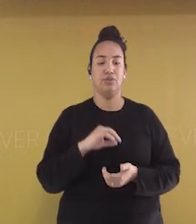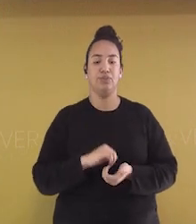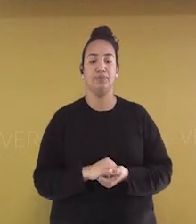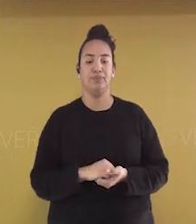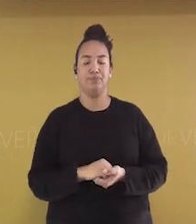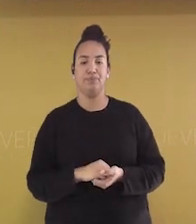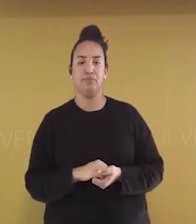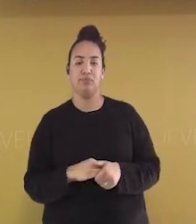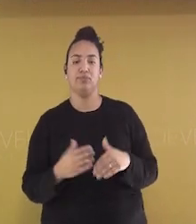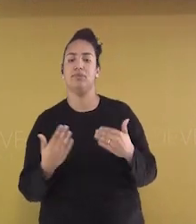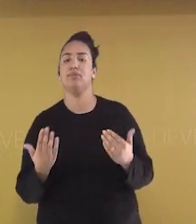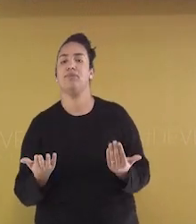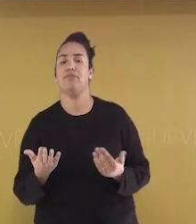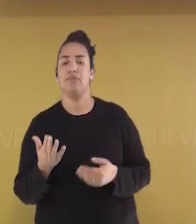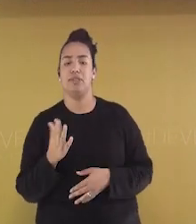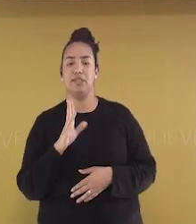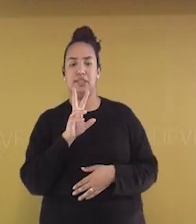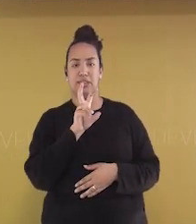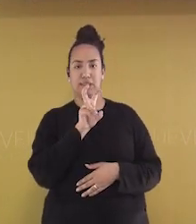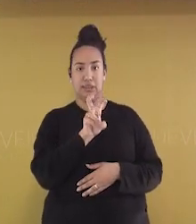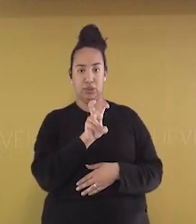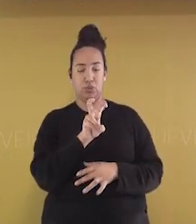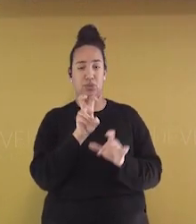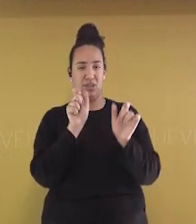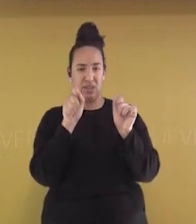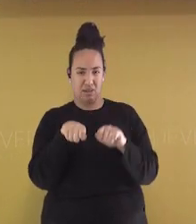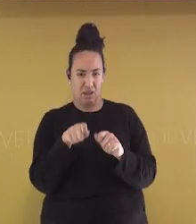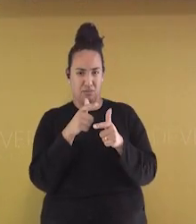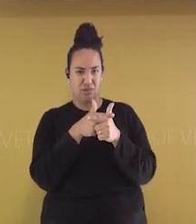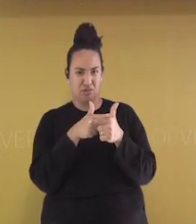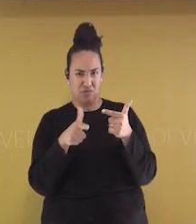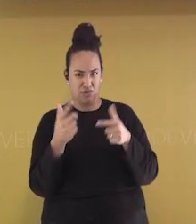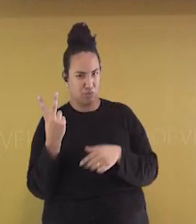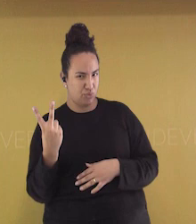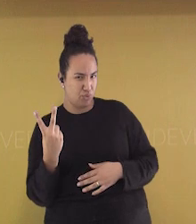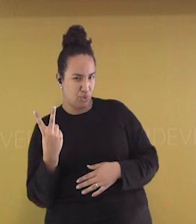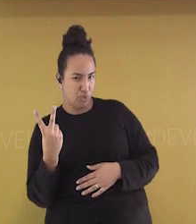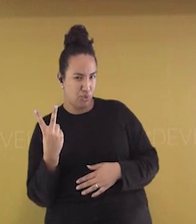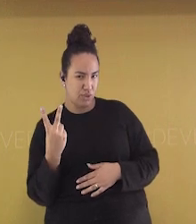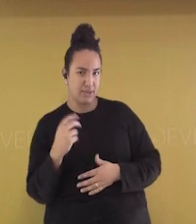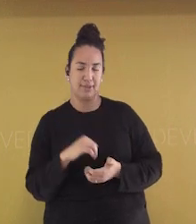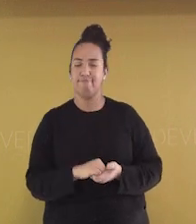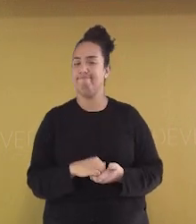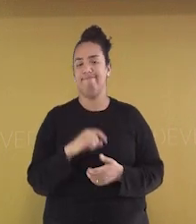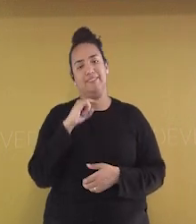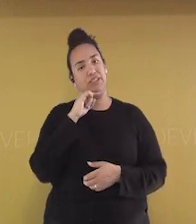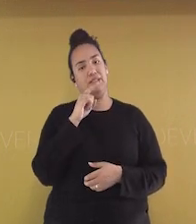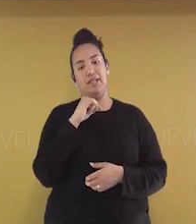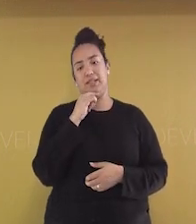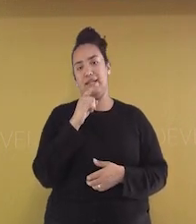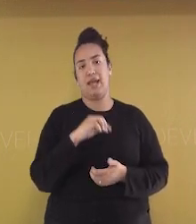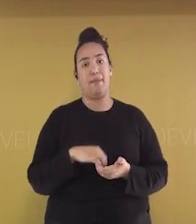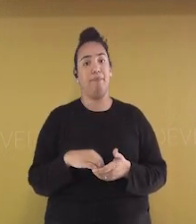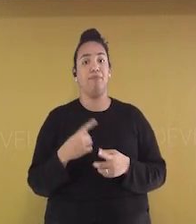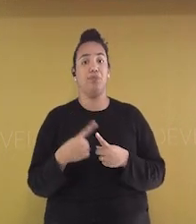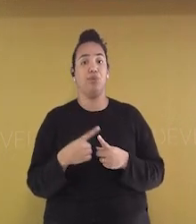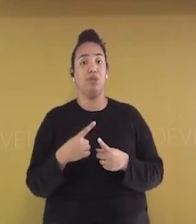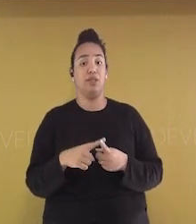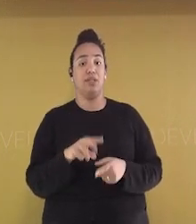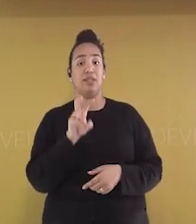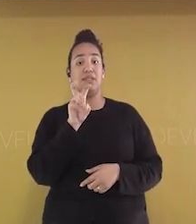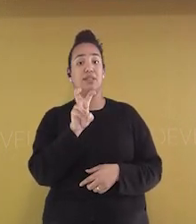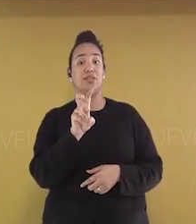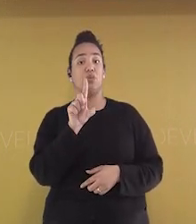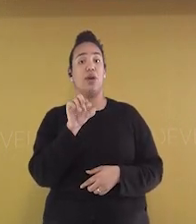tentativas. Será que conseguimos dividir o 5 por 2? Sabemos que não, pois o 5 é um